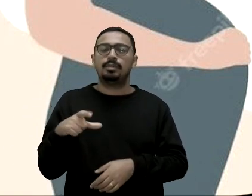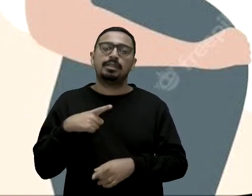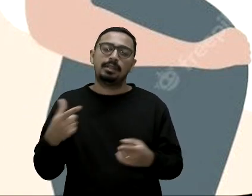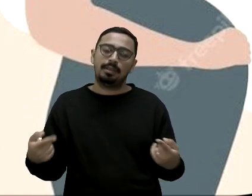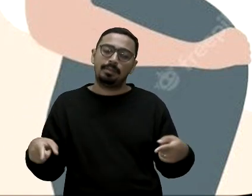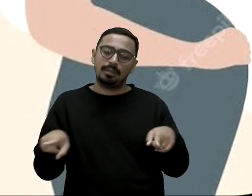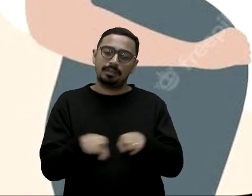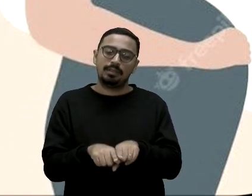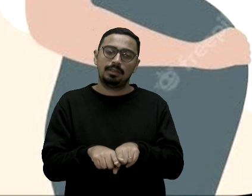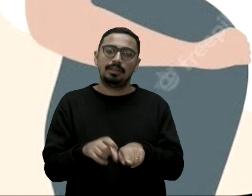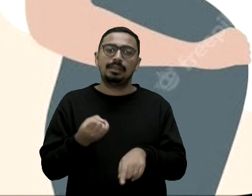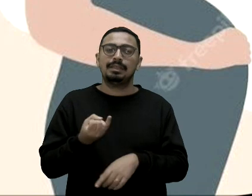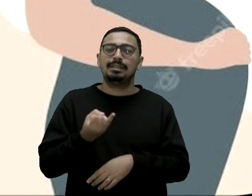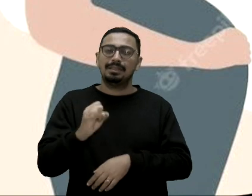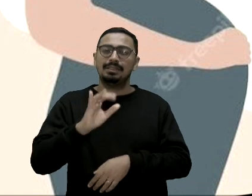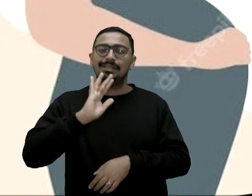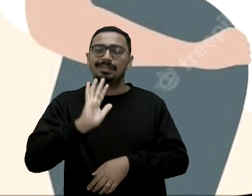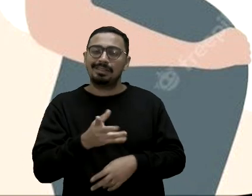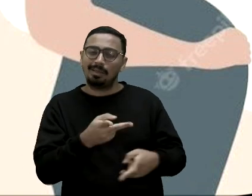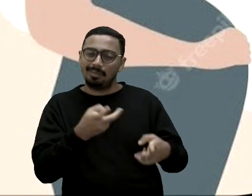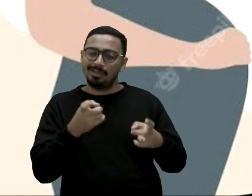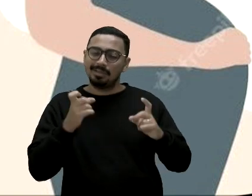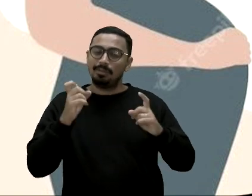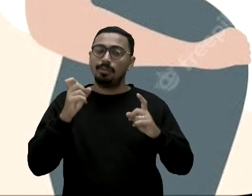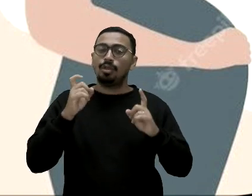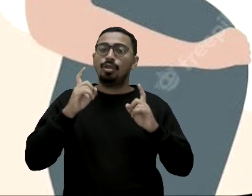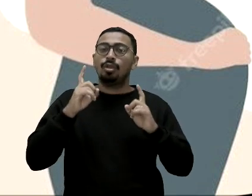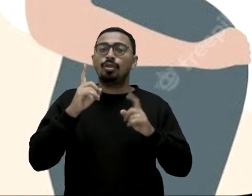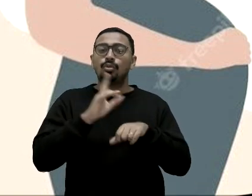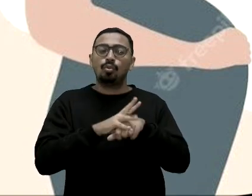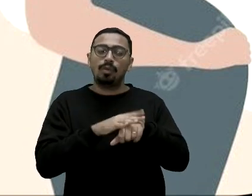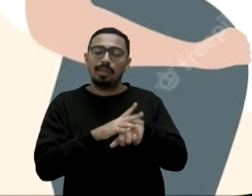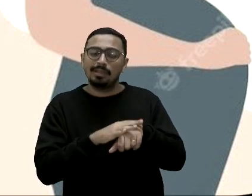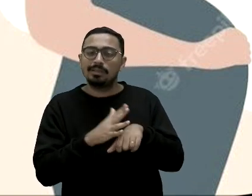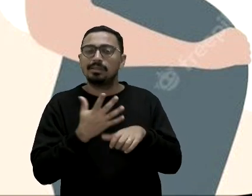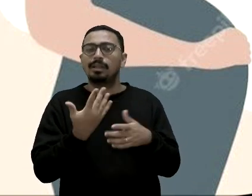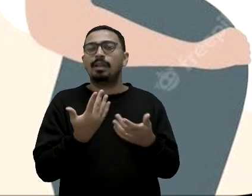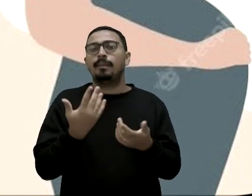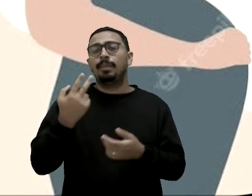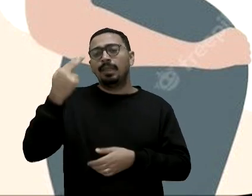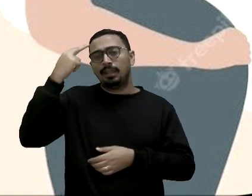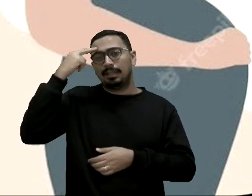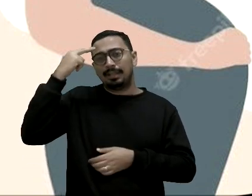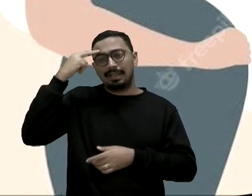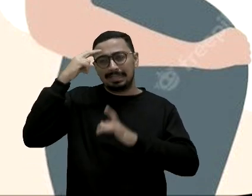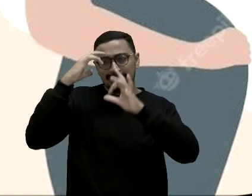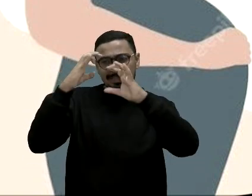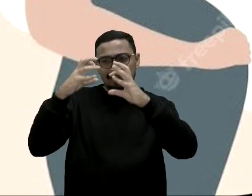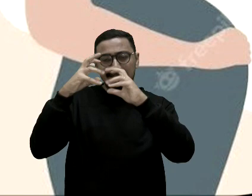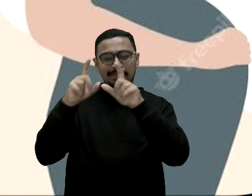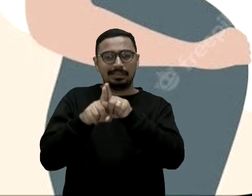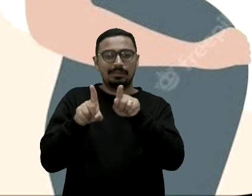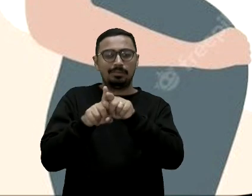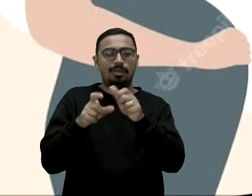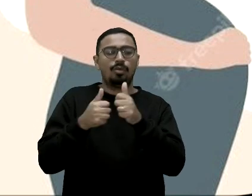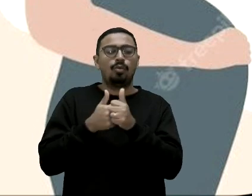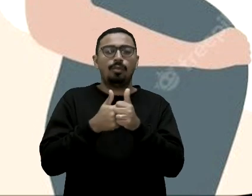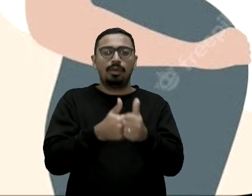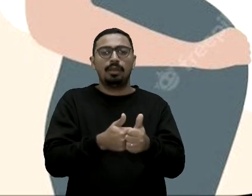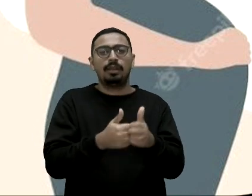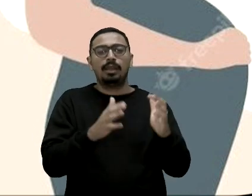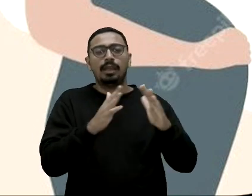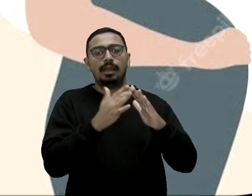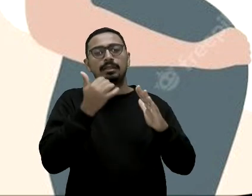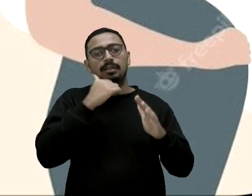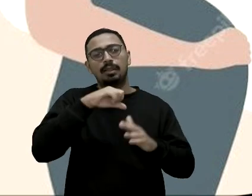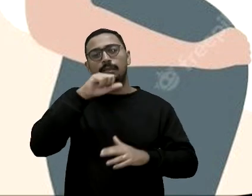os casos em que já é diagnosticado doenças neurológicas e doenças psiquiátricas, essa gestante também tem um acompanhamento na Casa da Mãe Taubatiana,